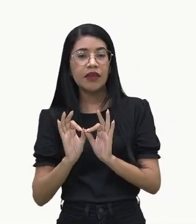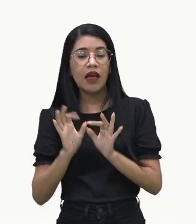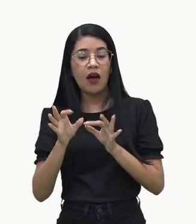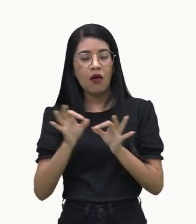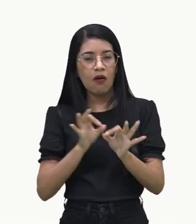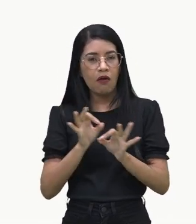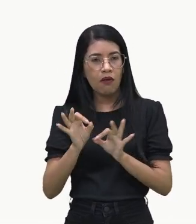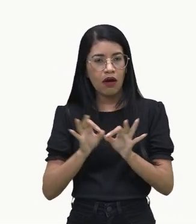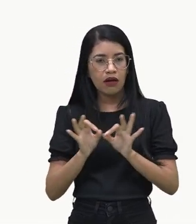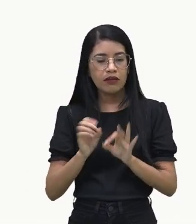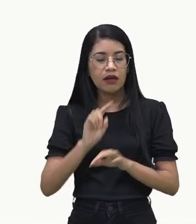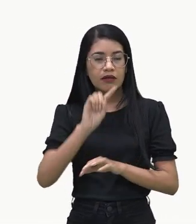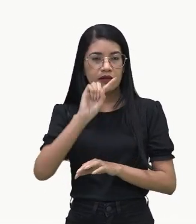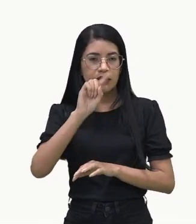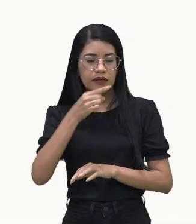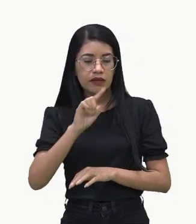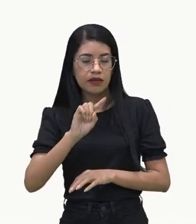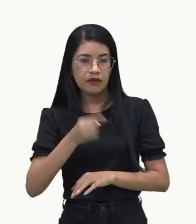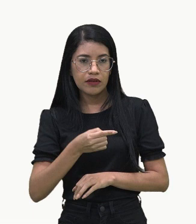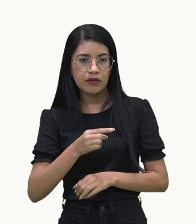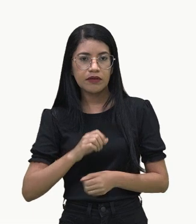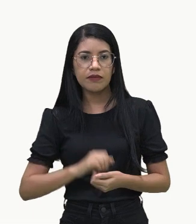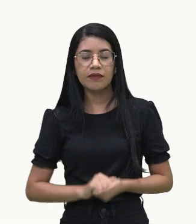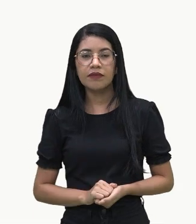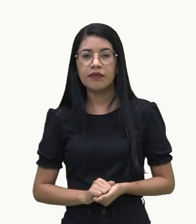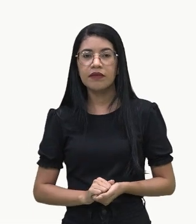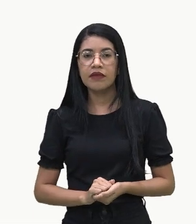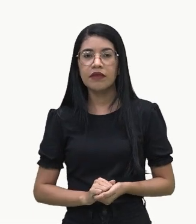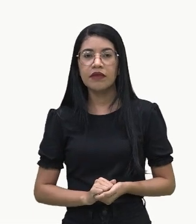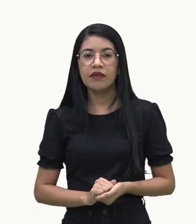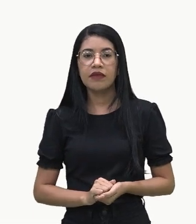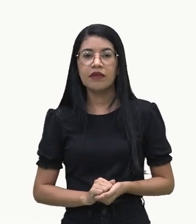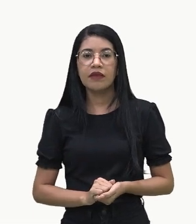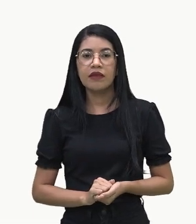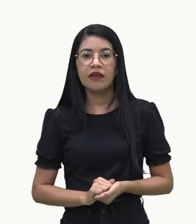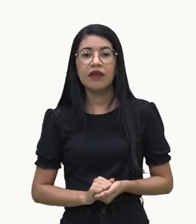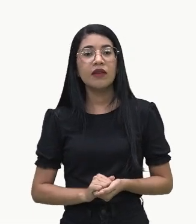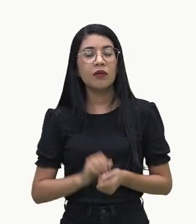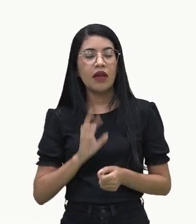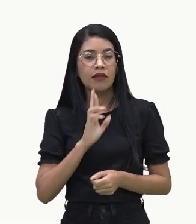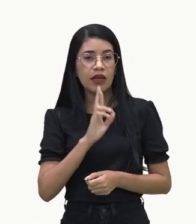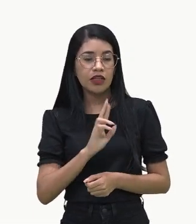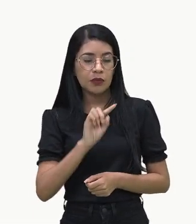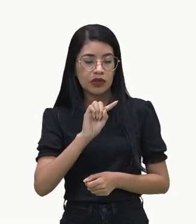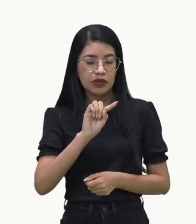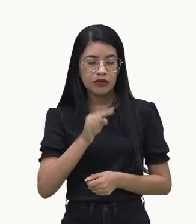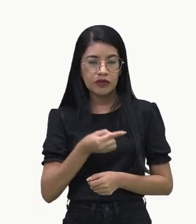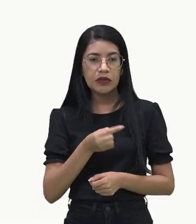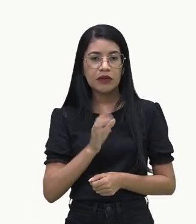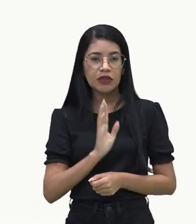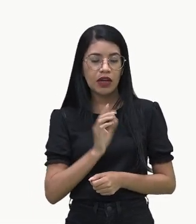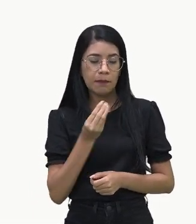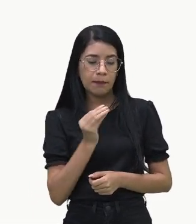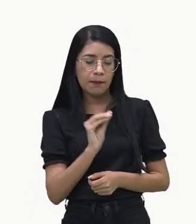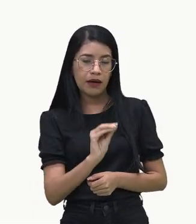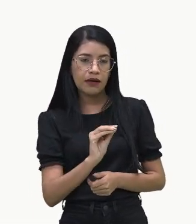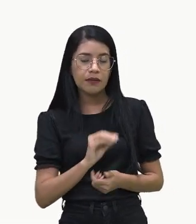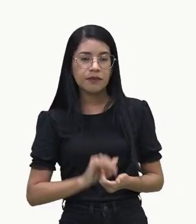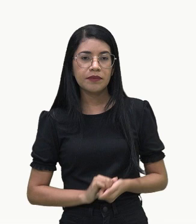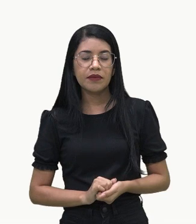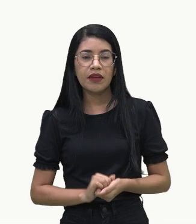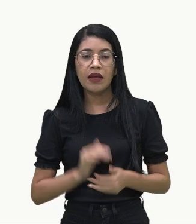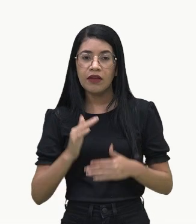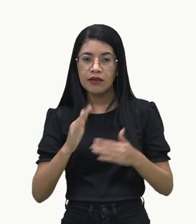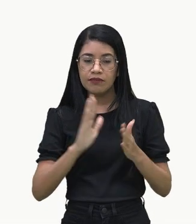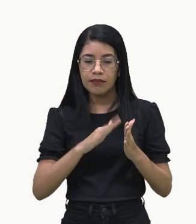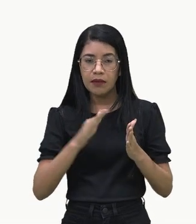colocar vírgula embaixo de vírgula. Então, você já vem aqui no resultado, ó, e coloca. Agora sim, você vai proceder